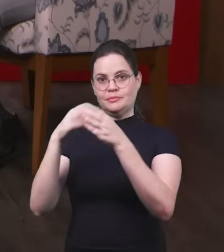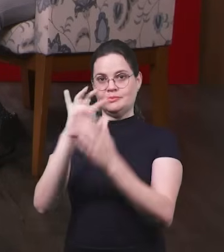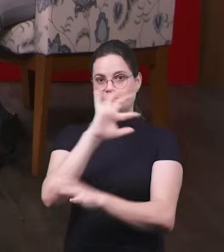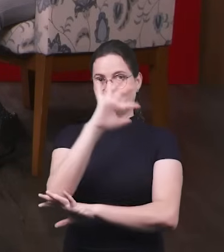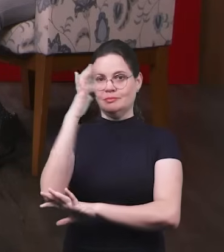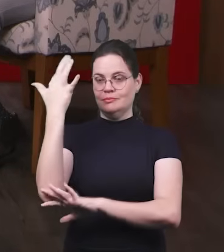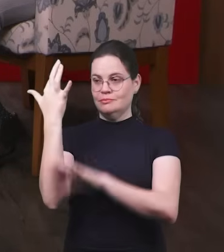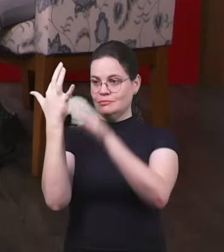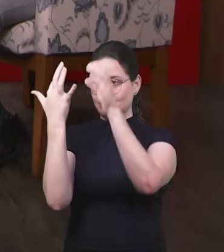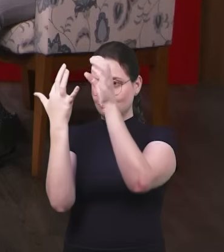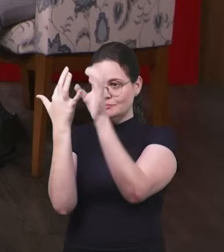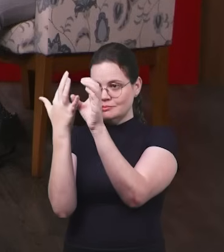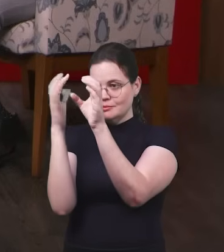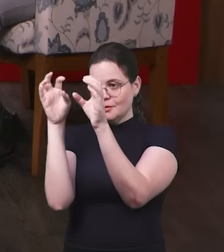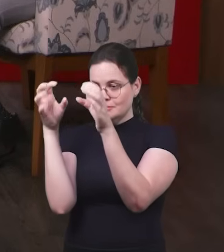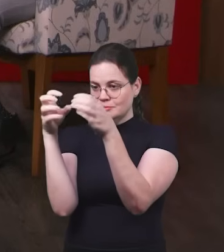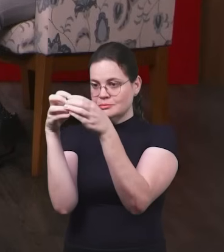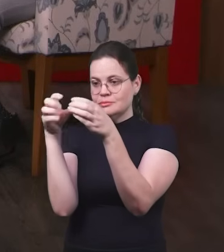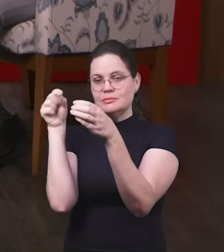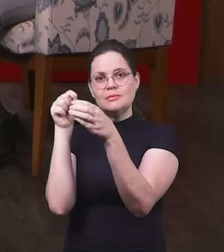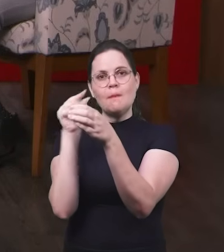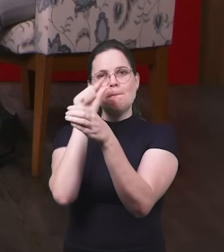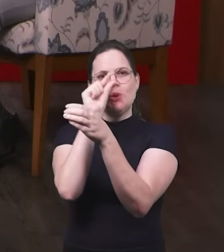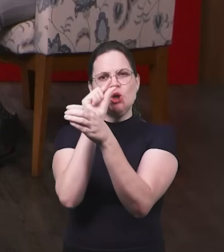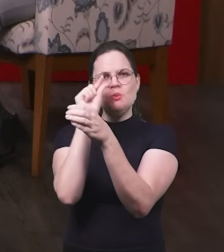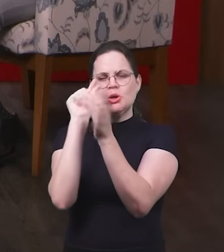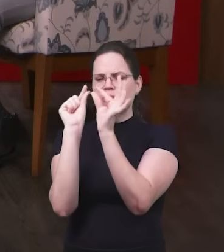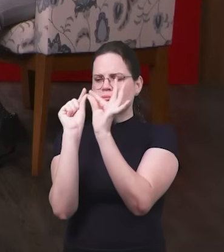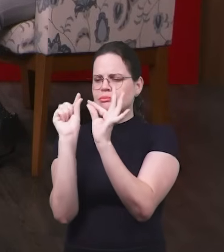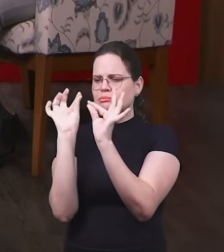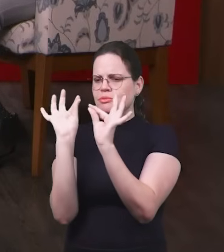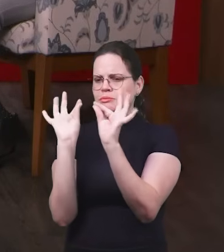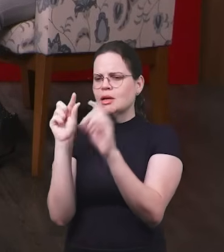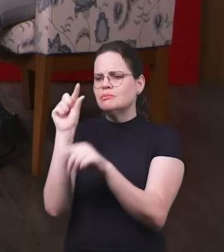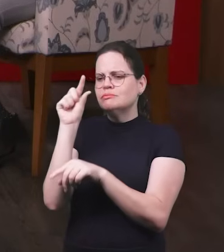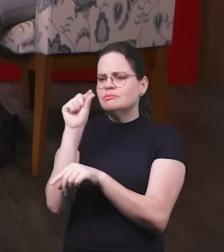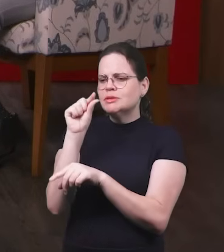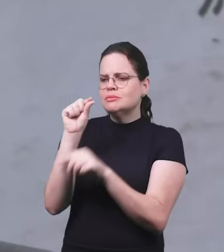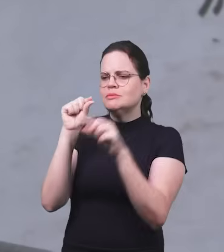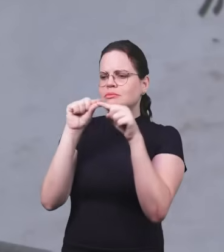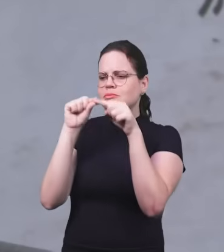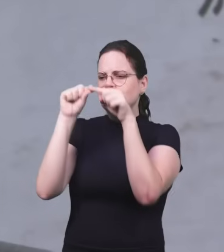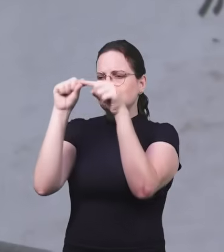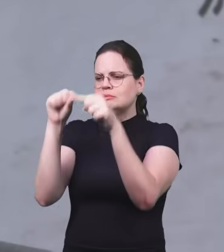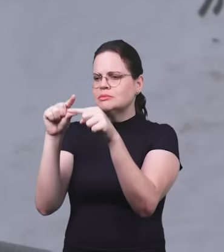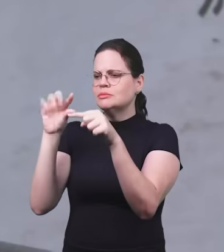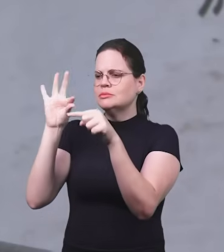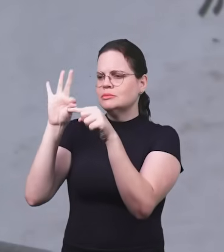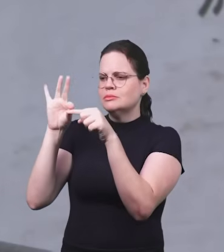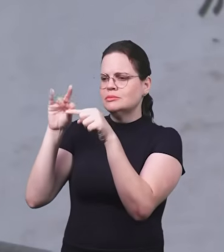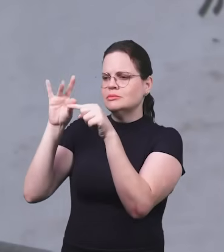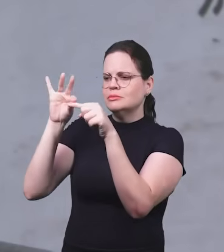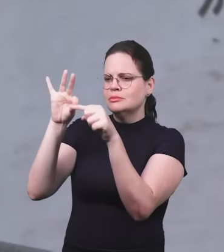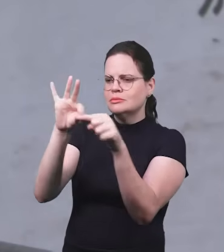é formado, como o senhor disse, de pequenas coisas, pequenos detalhes, de pequenos gestos do dia a dia. Às